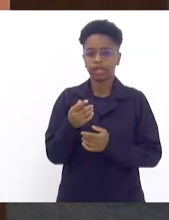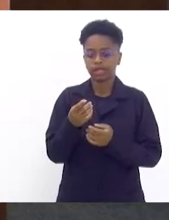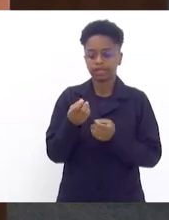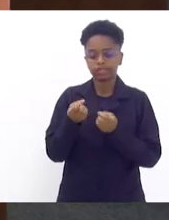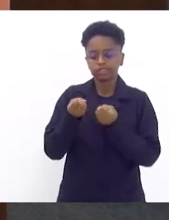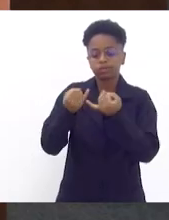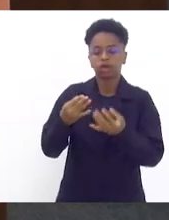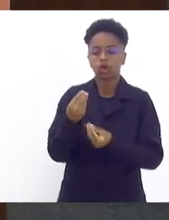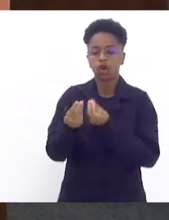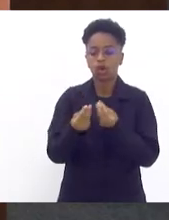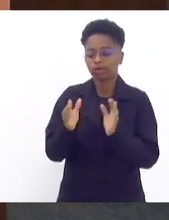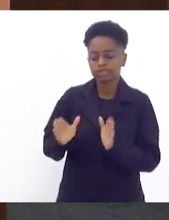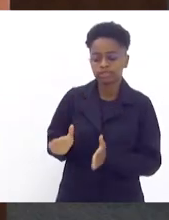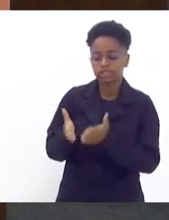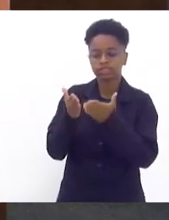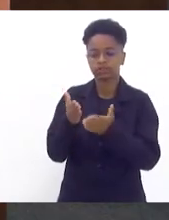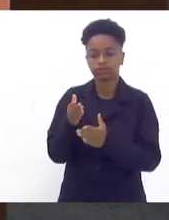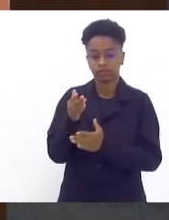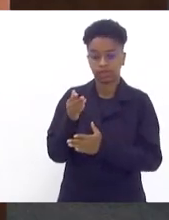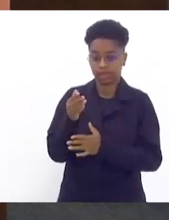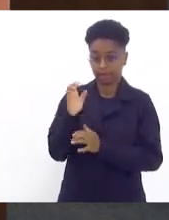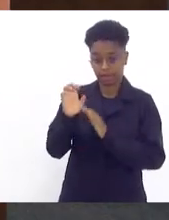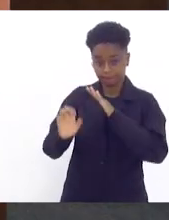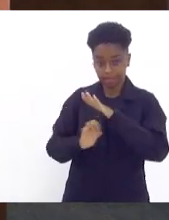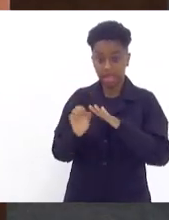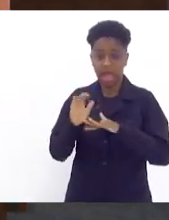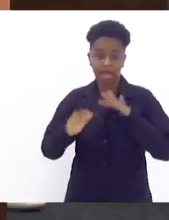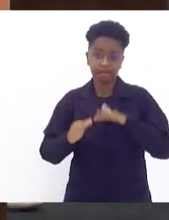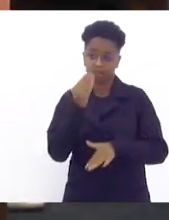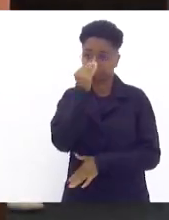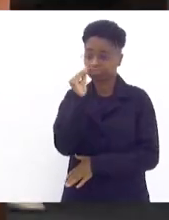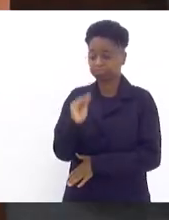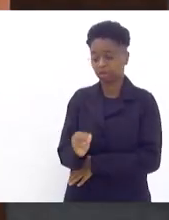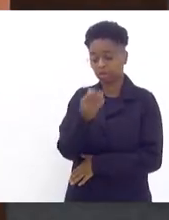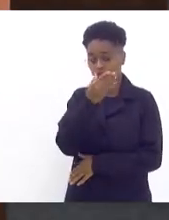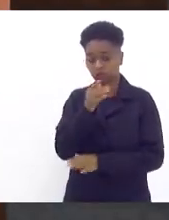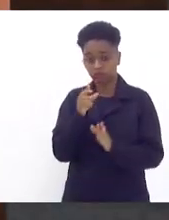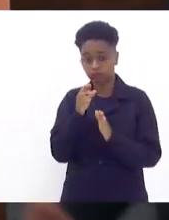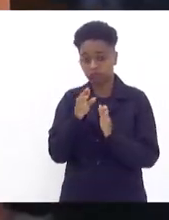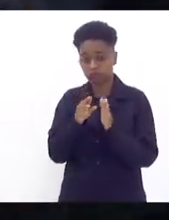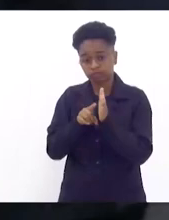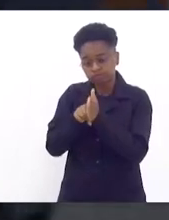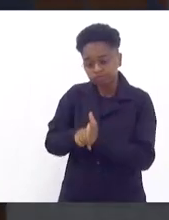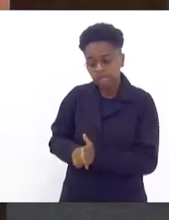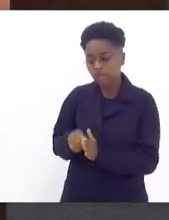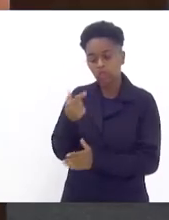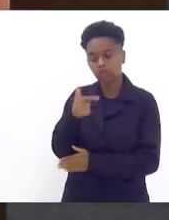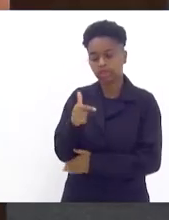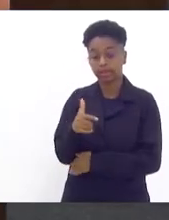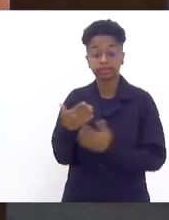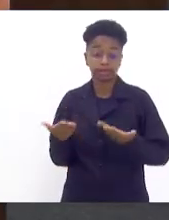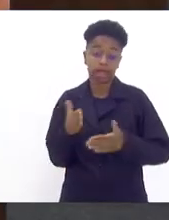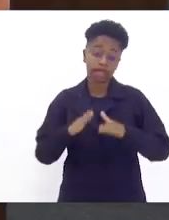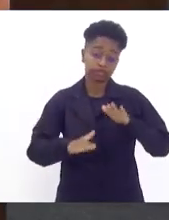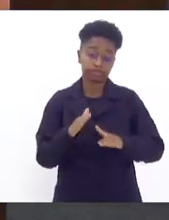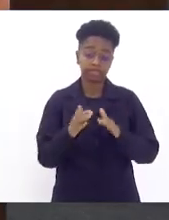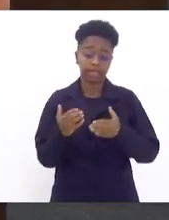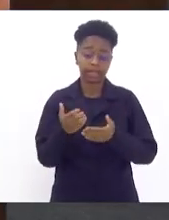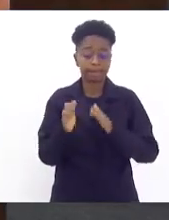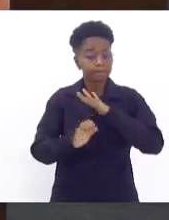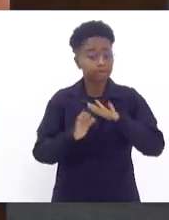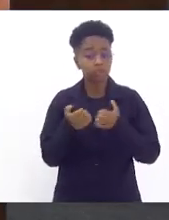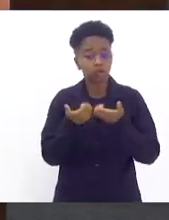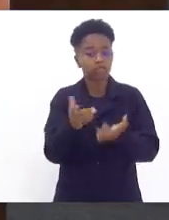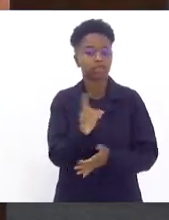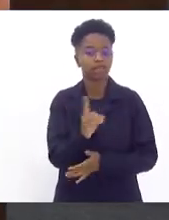para as empresas, que às vezes ficam esquecidas, não são fiscalizadas e, de fato, essas empresas nem sempre entregam o que a legislação